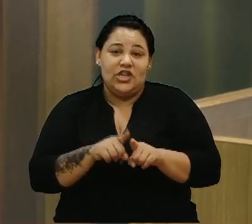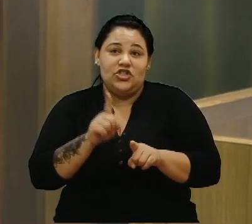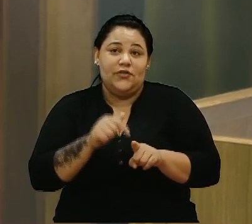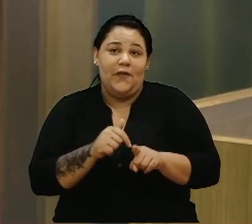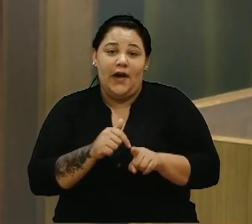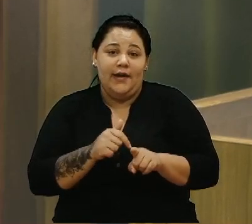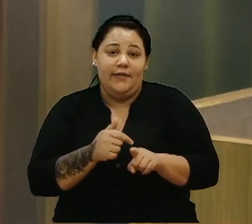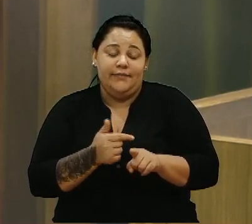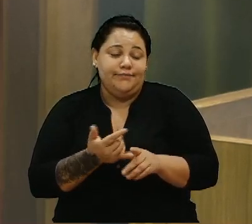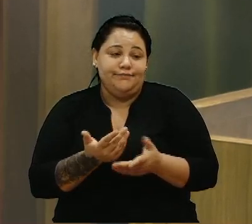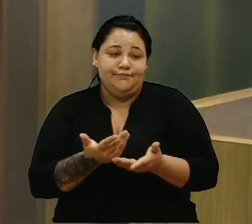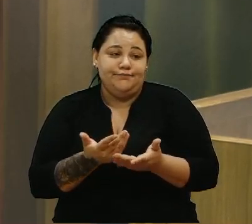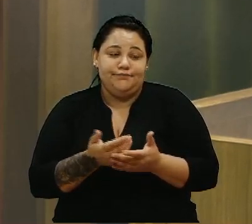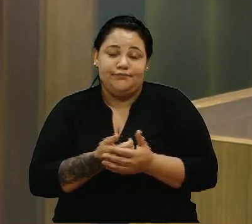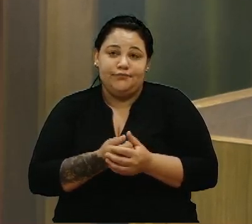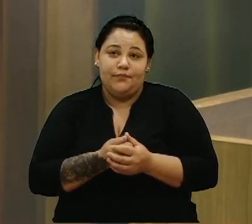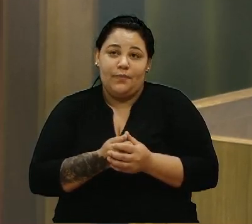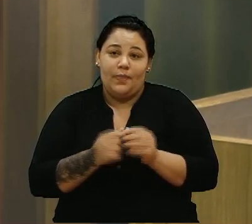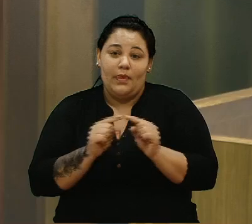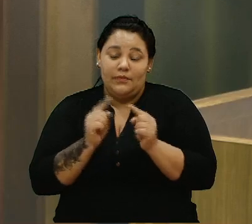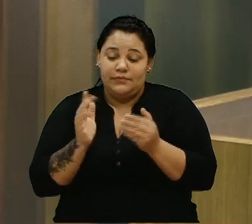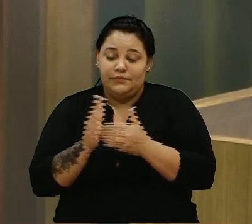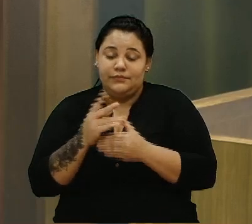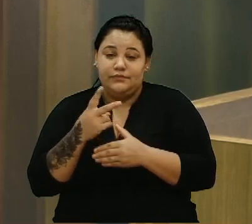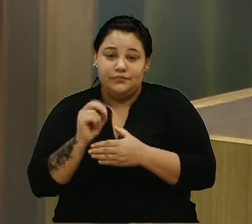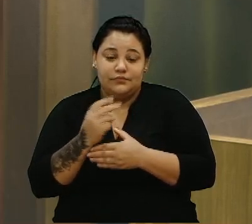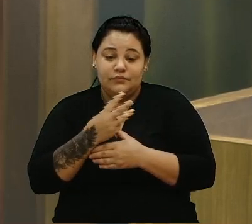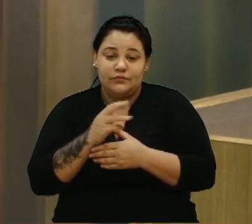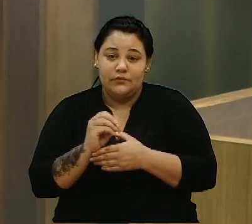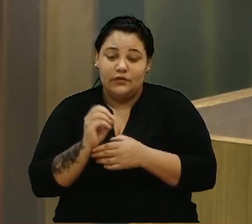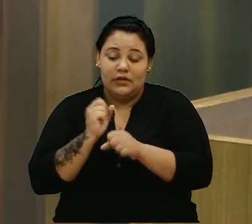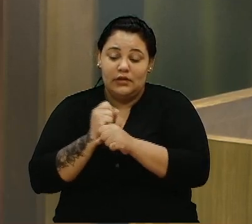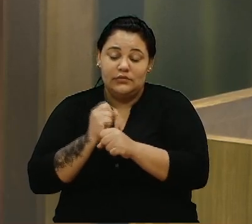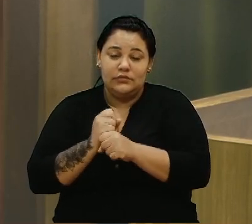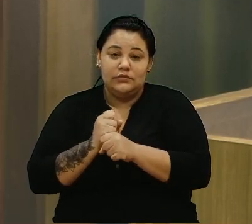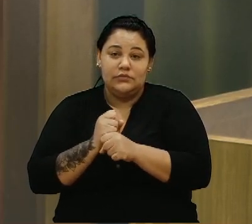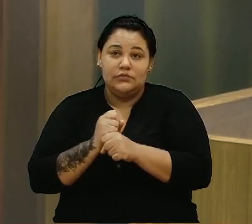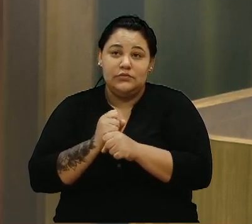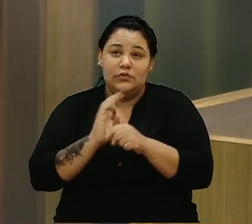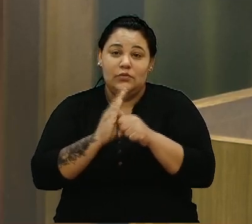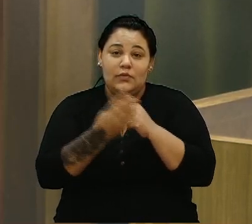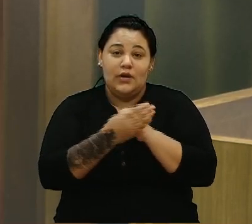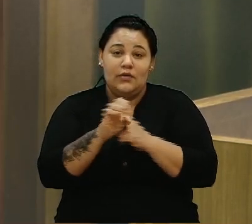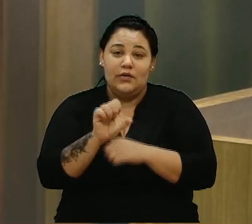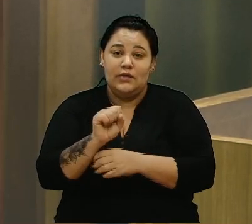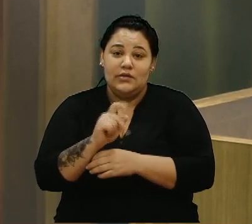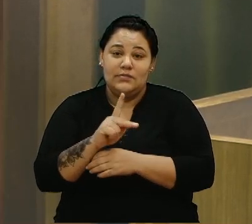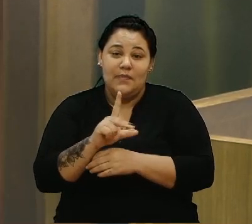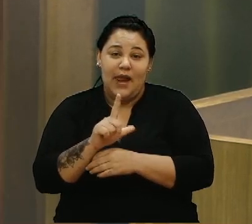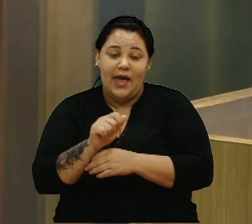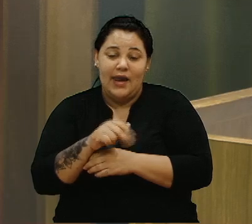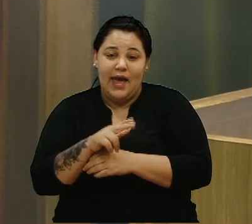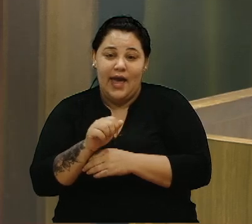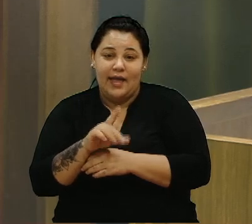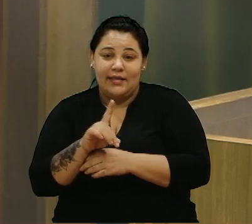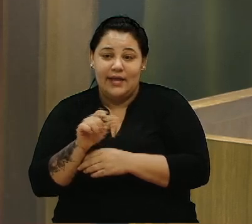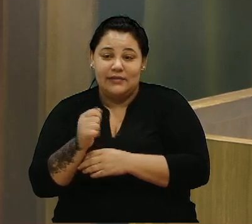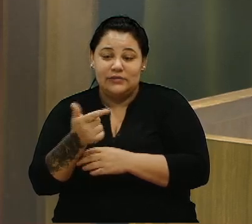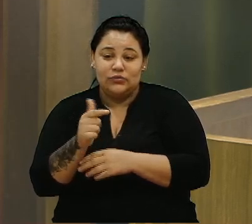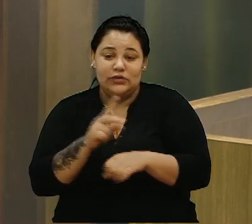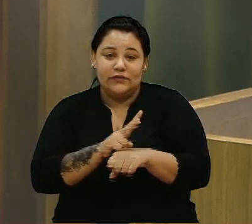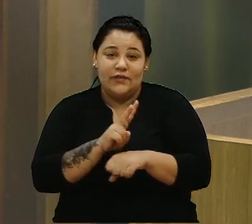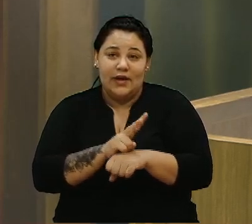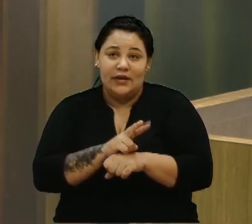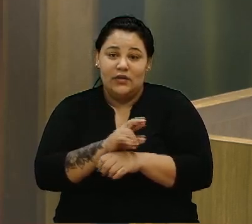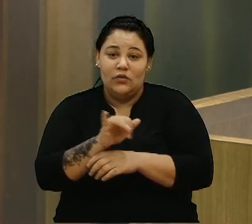daqui 20, 30 anos. Mas até 20, 30 anos, a Esplanada vai seguir sofrendo porque não tem vaga na escola, o Desvio Risso,